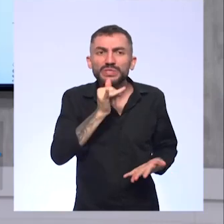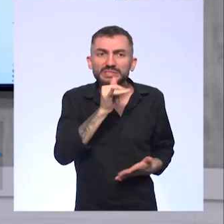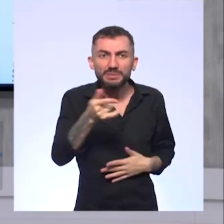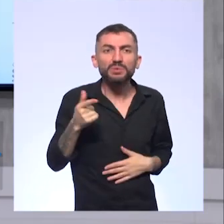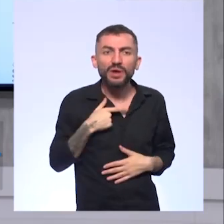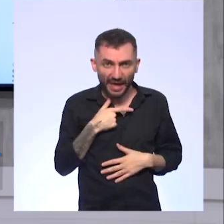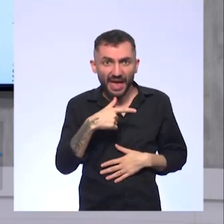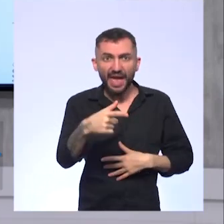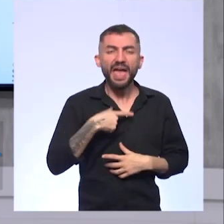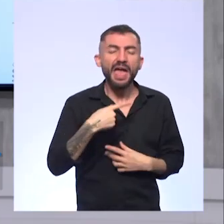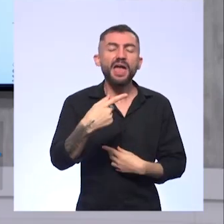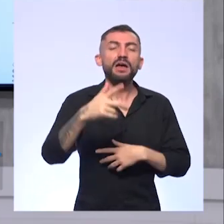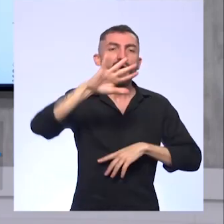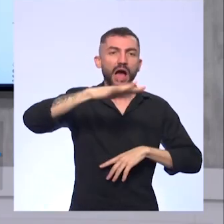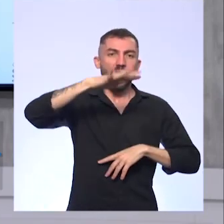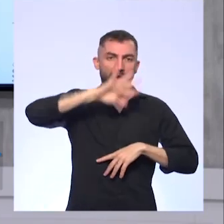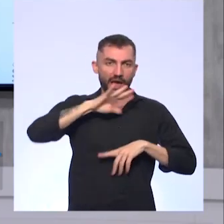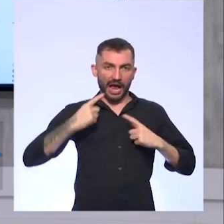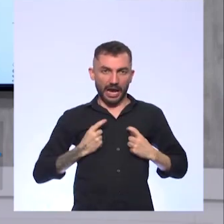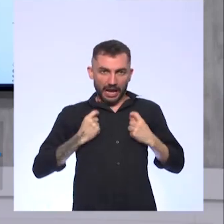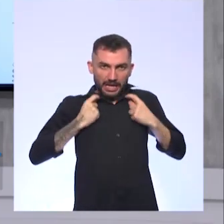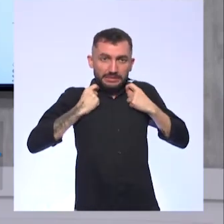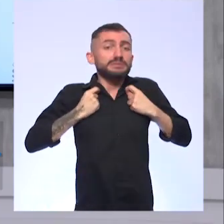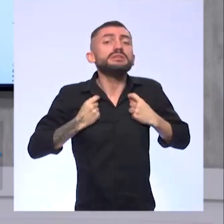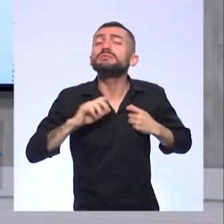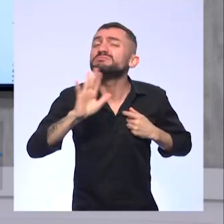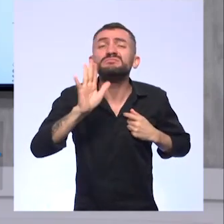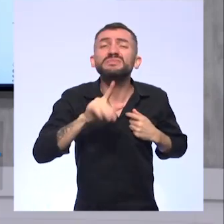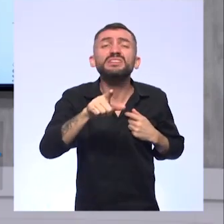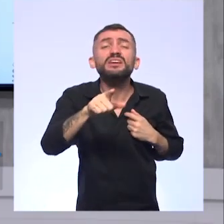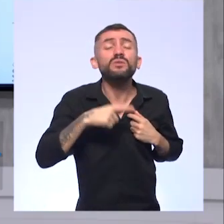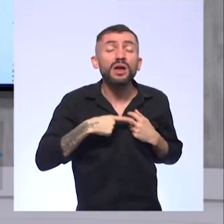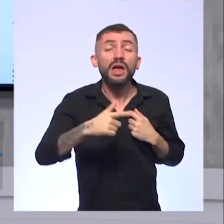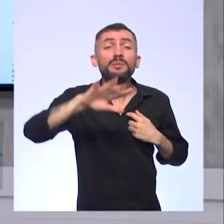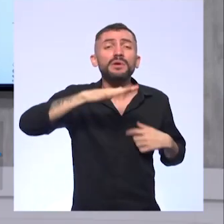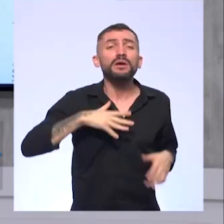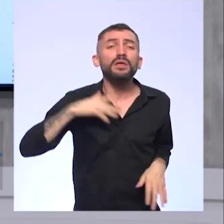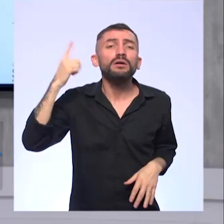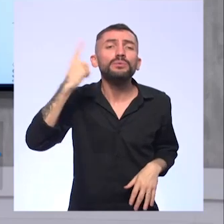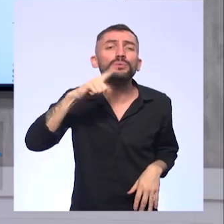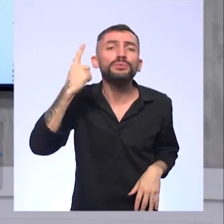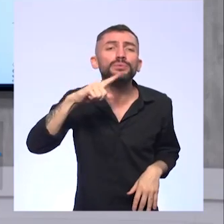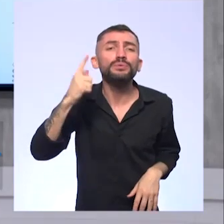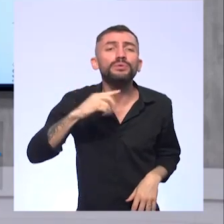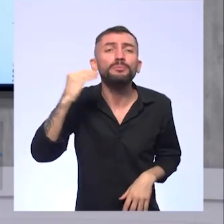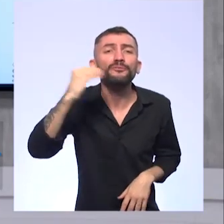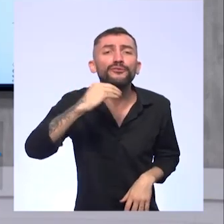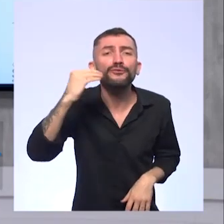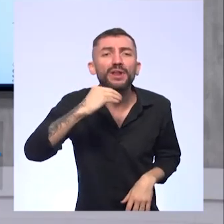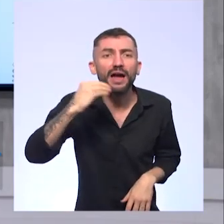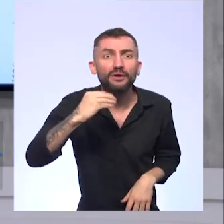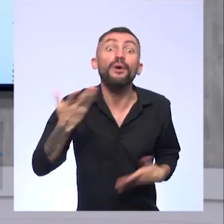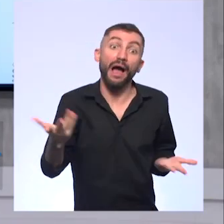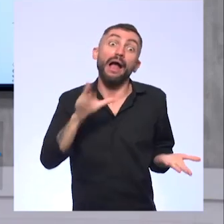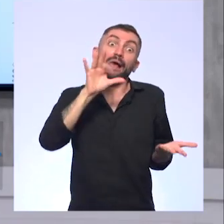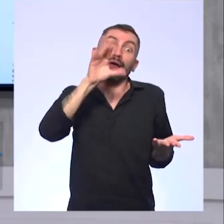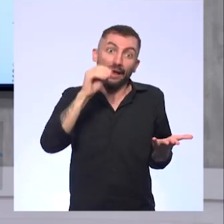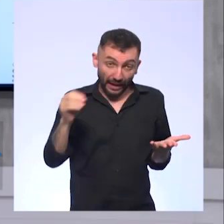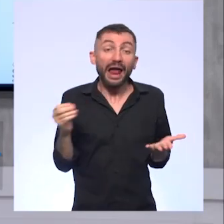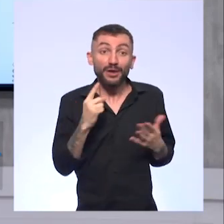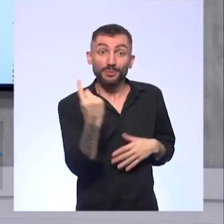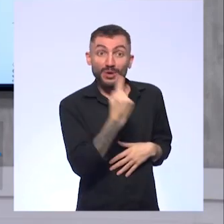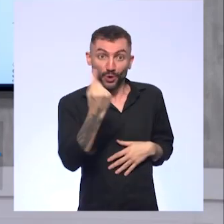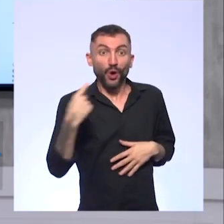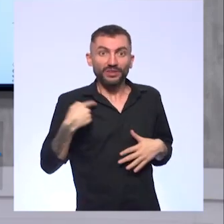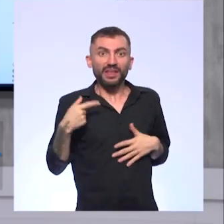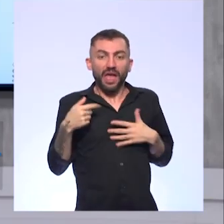causar câncer o micro-ondas a radiação de baixa frequência é claro você não pode entrar no micro-ondas ligar porque ele vai